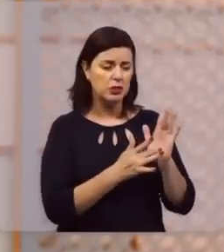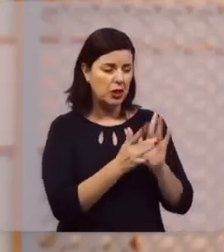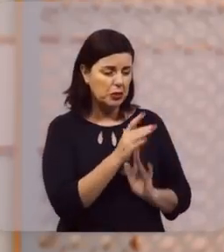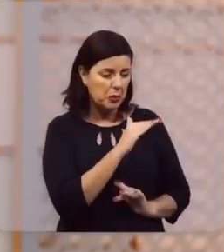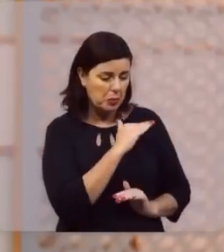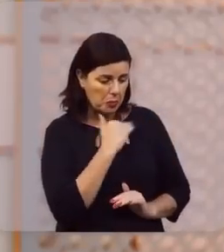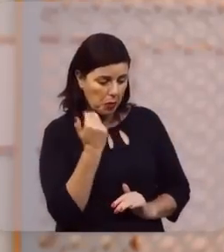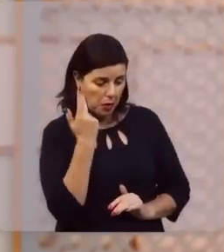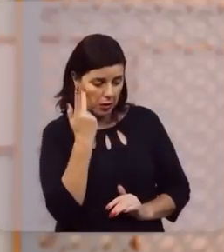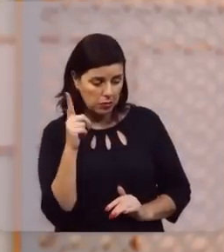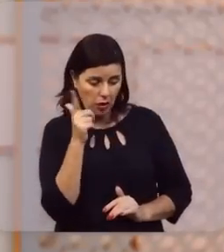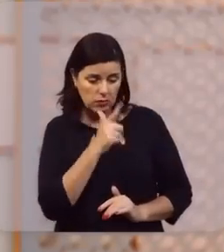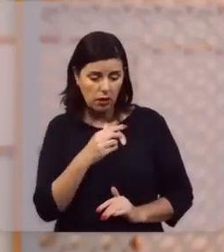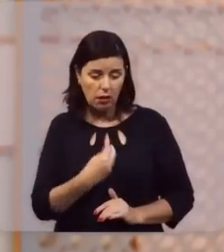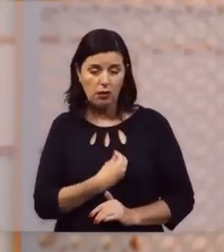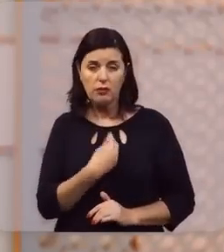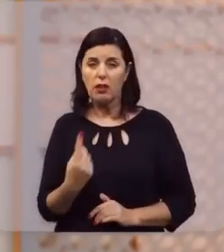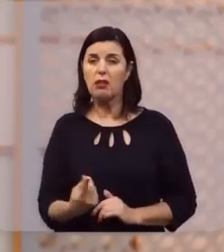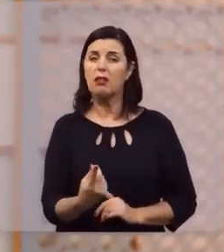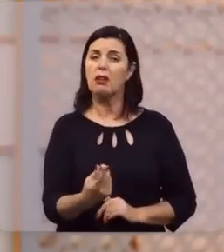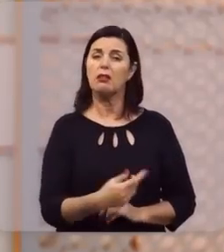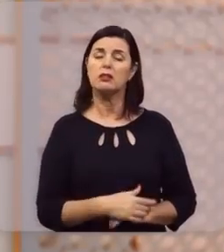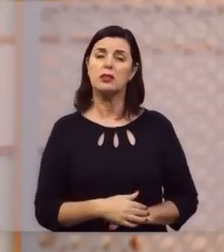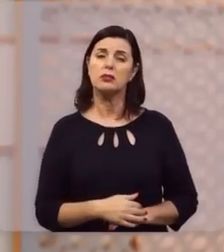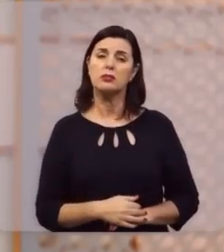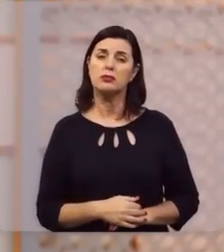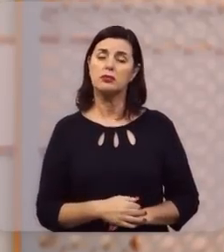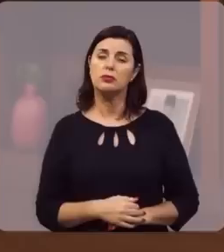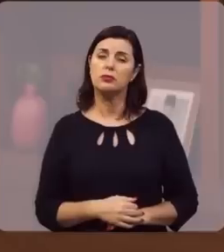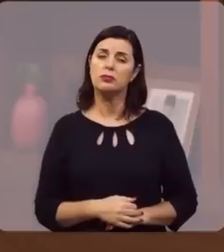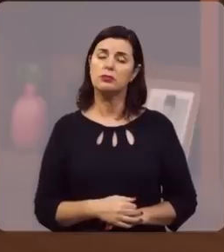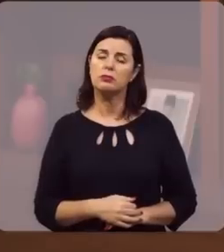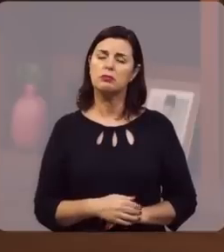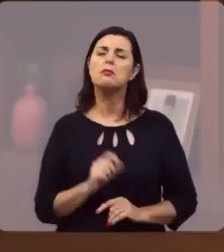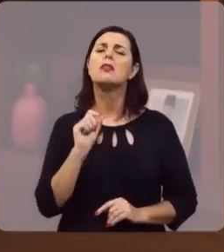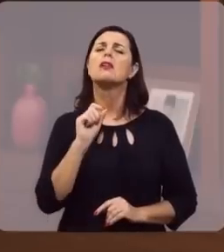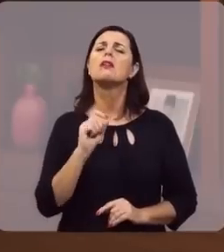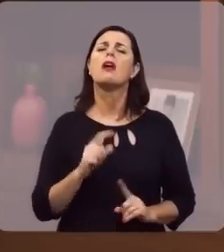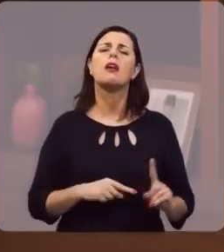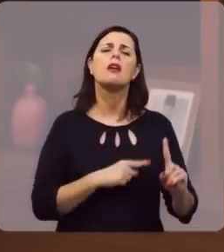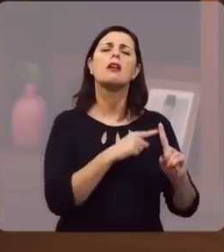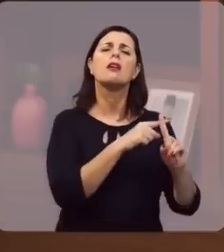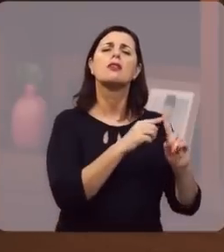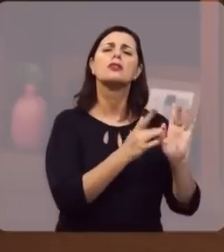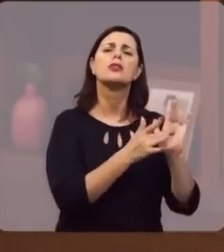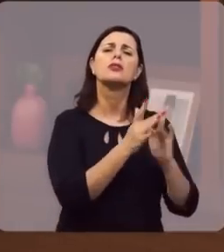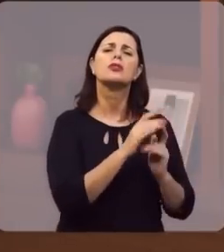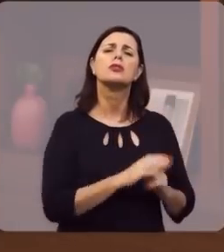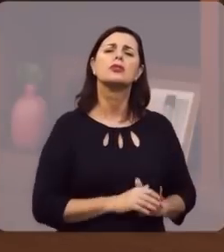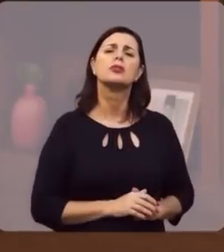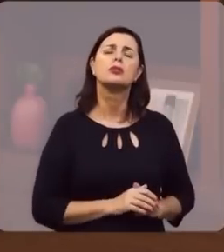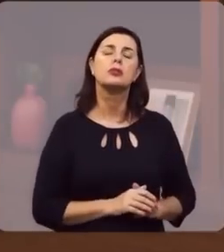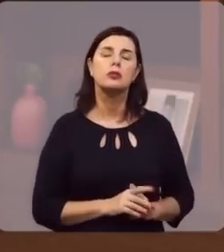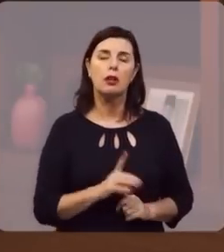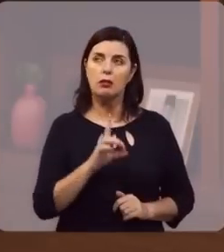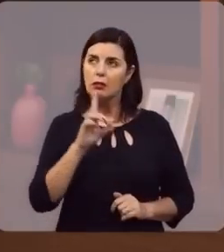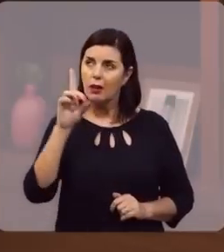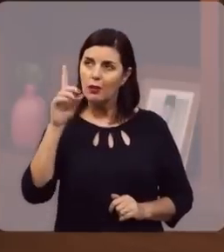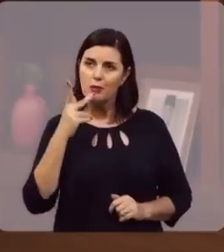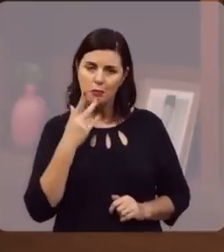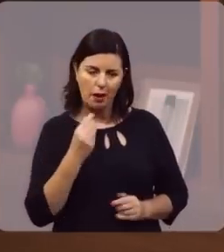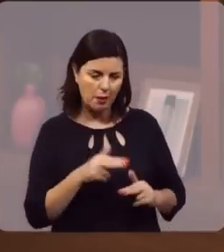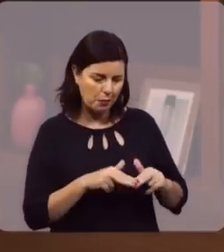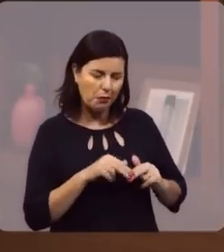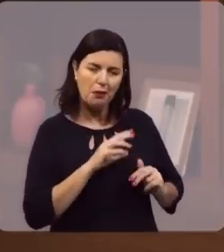morreu para que nós pudéssemos viver eternamente e me levou Jesus a cruz o pai o pai